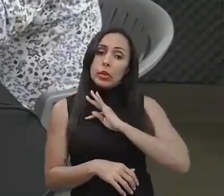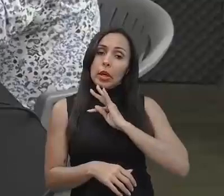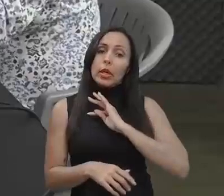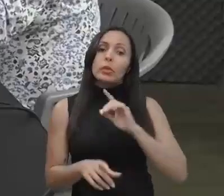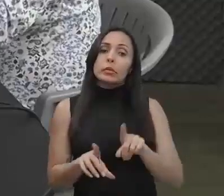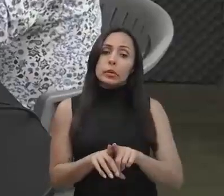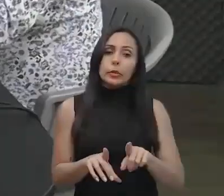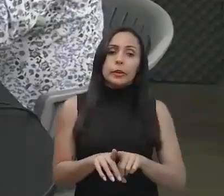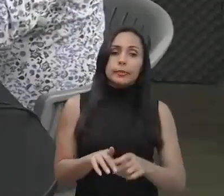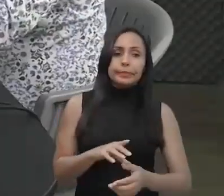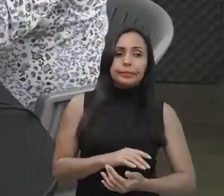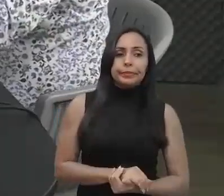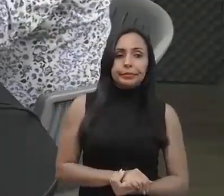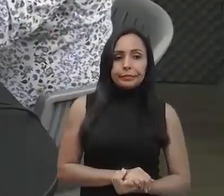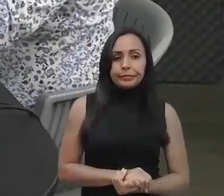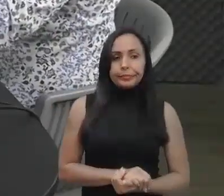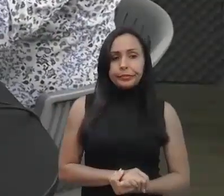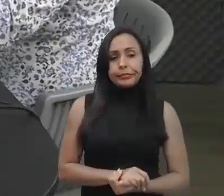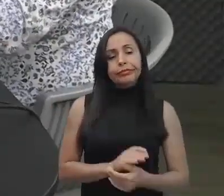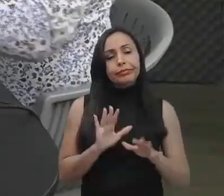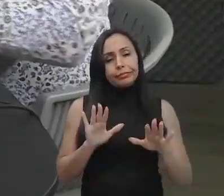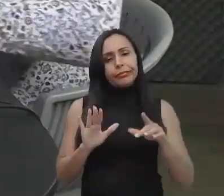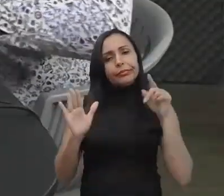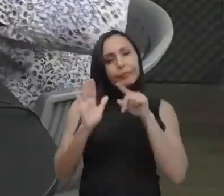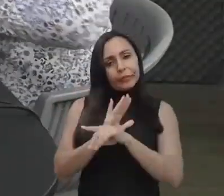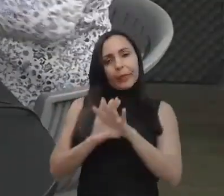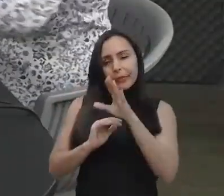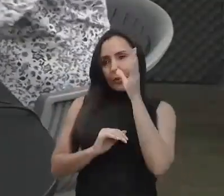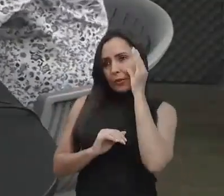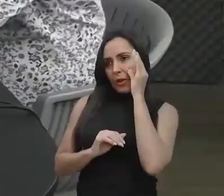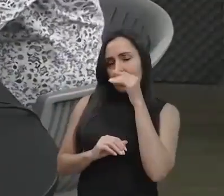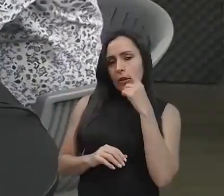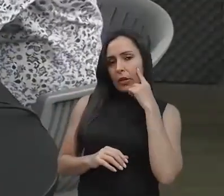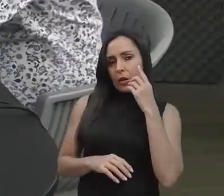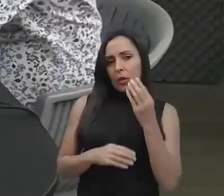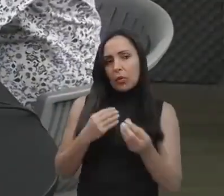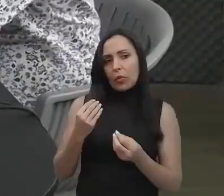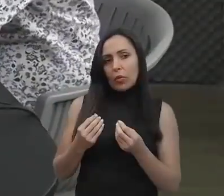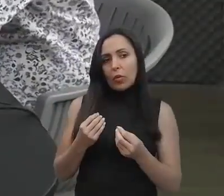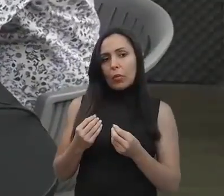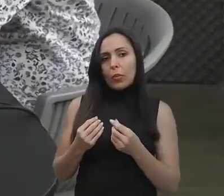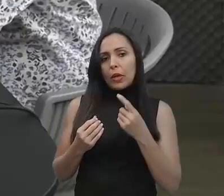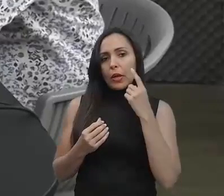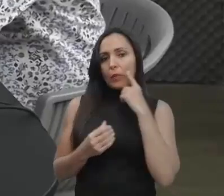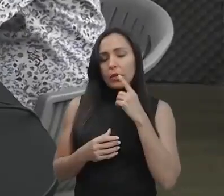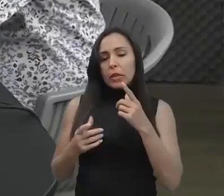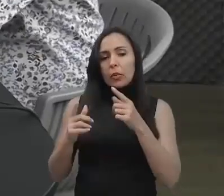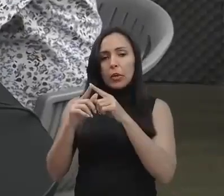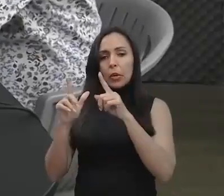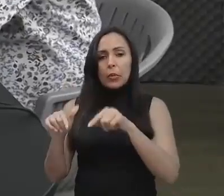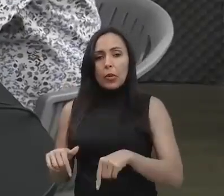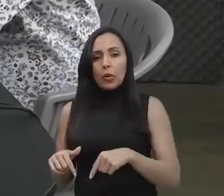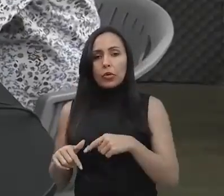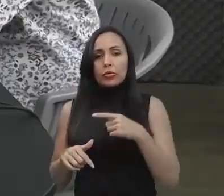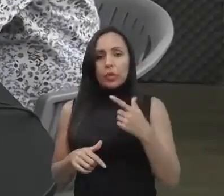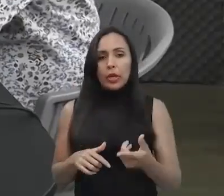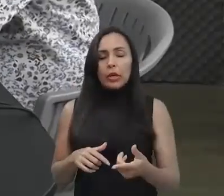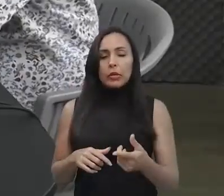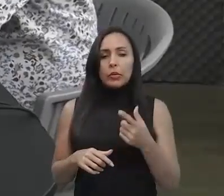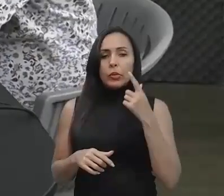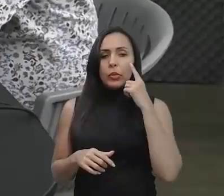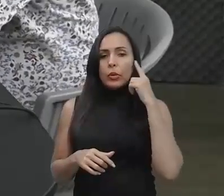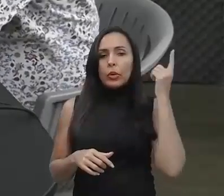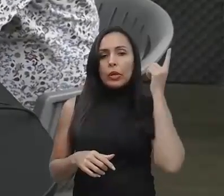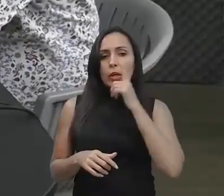aí agora deixa eu te perguntar uma coisa que eu fiquei curioso agora como é que vocês cobrem o ganho mundo como é como é que vocês acompanham esses estudantes que saem no mundo